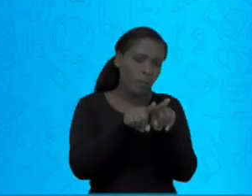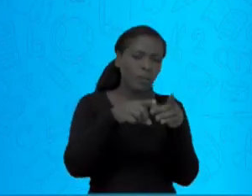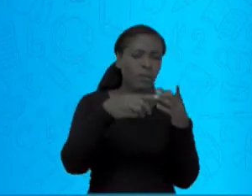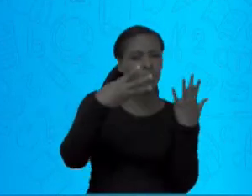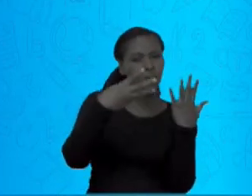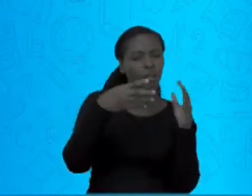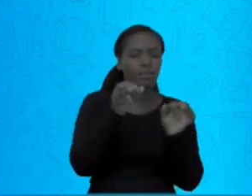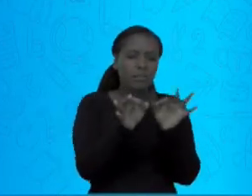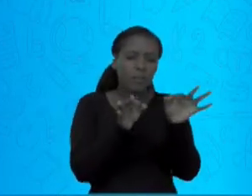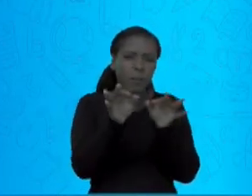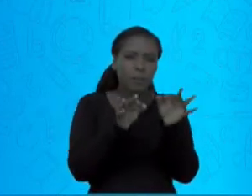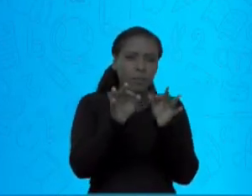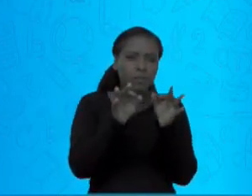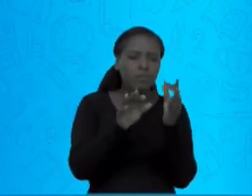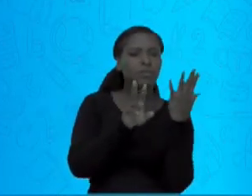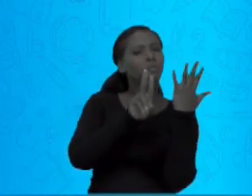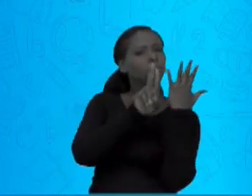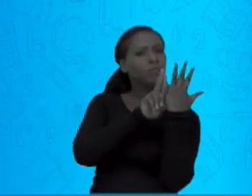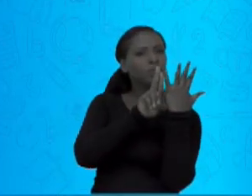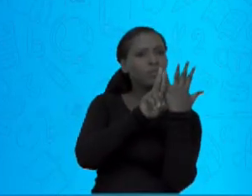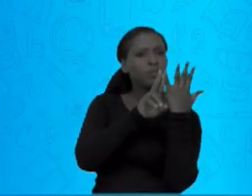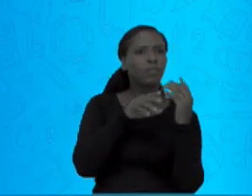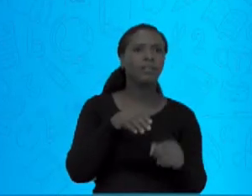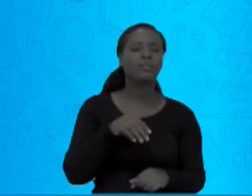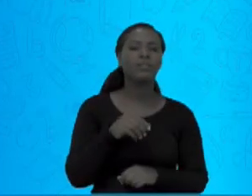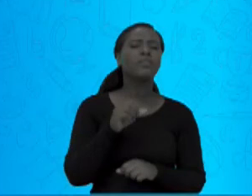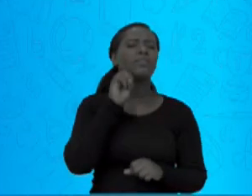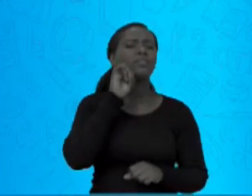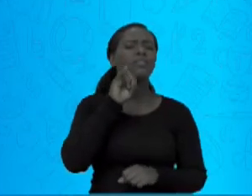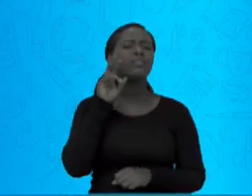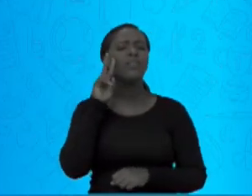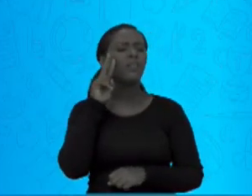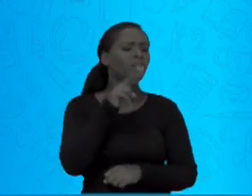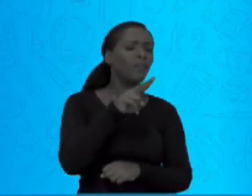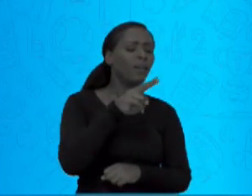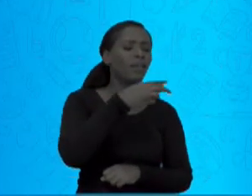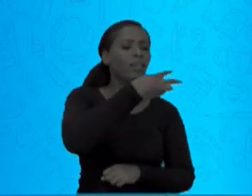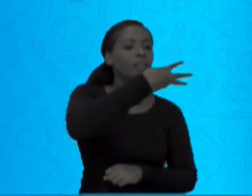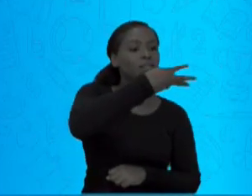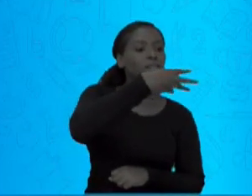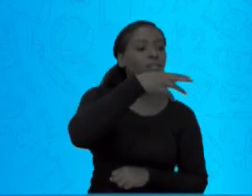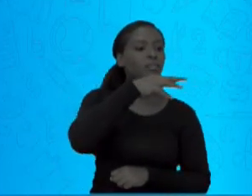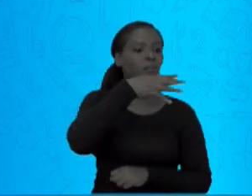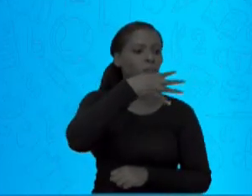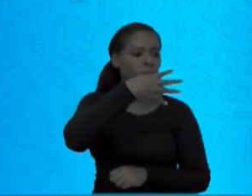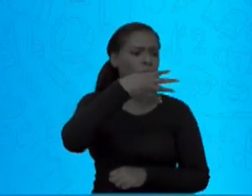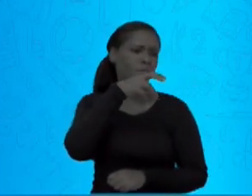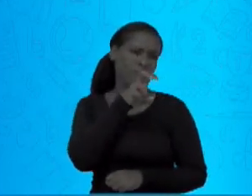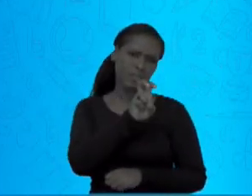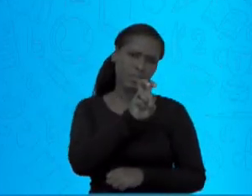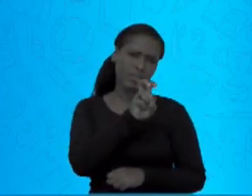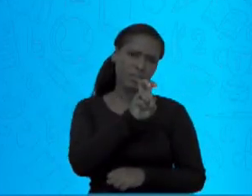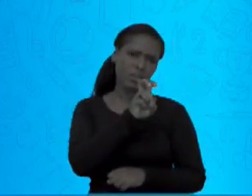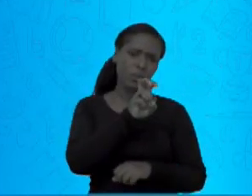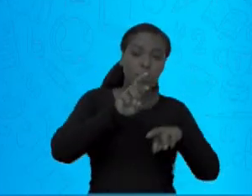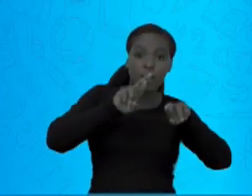unidades. Então, quando eu olho 345, esse número ele é diferente de